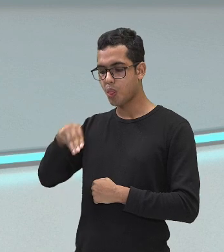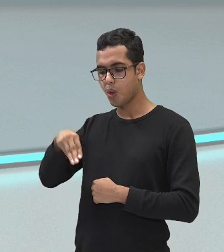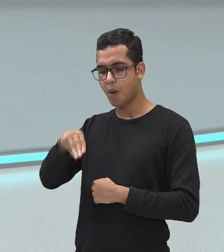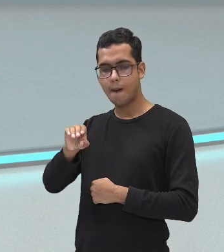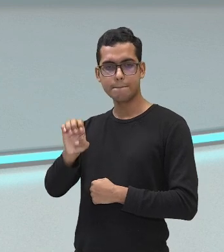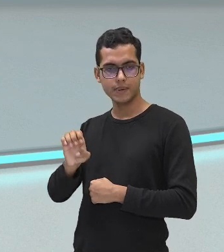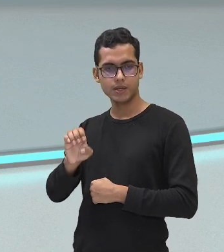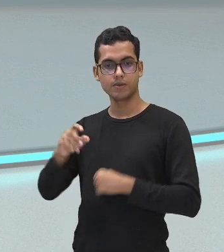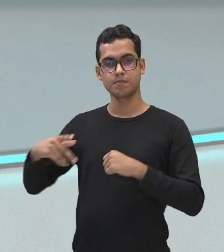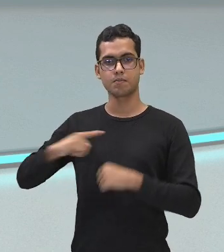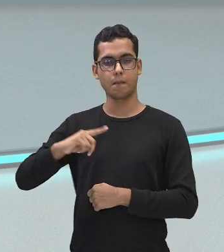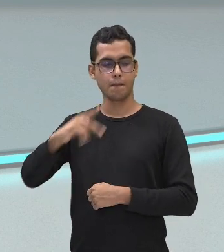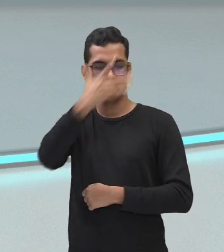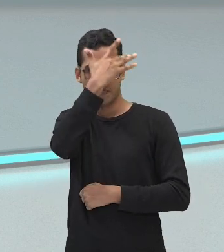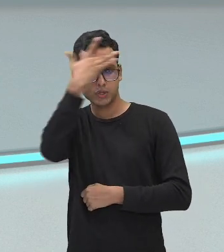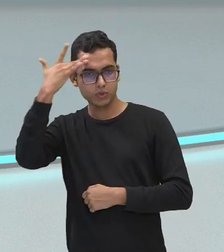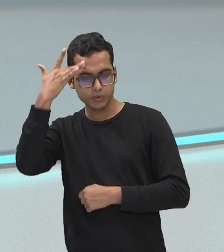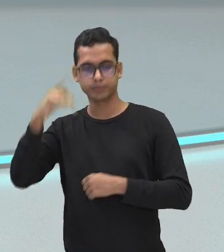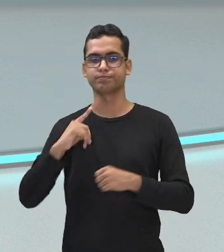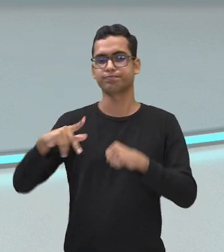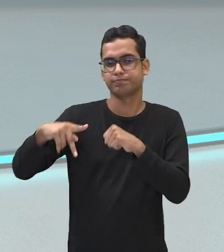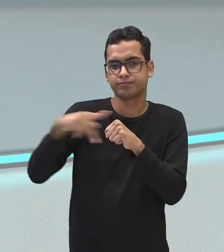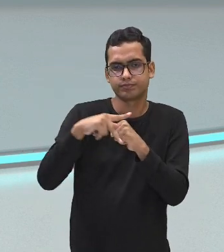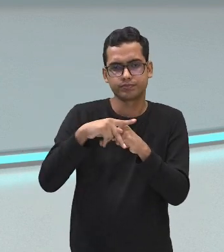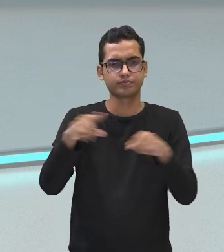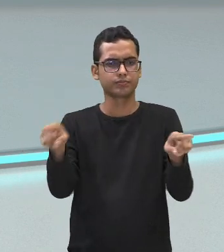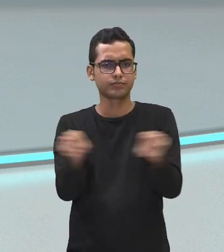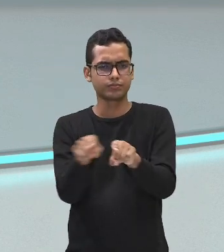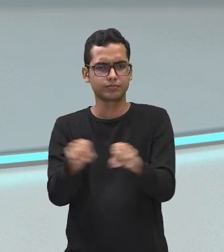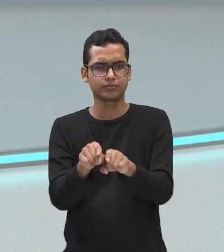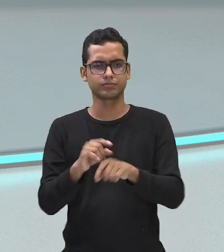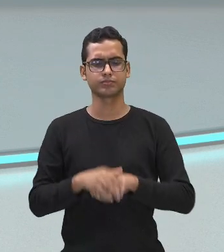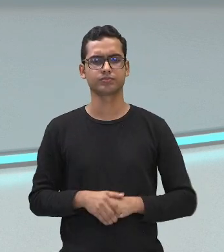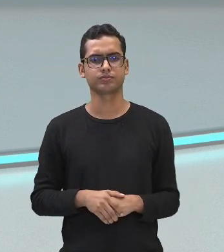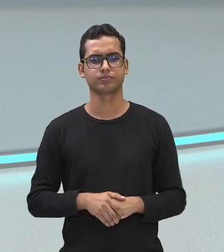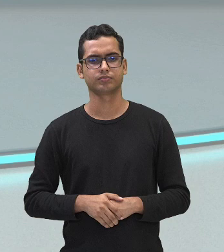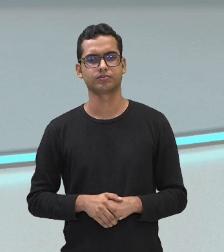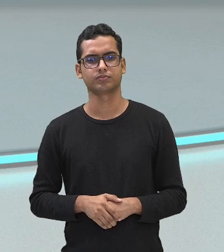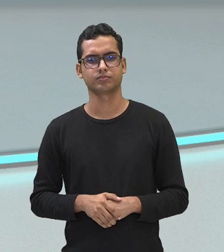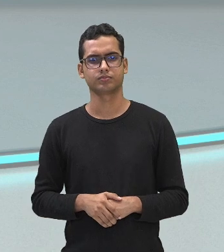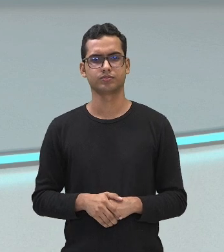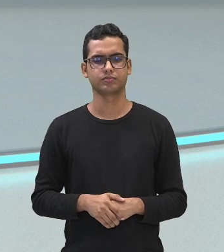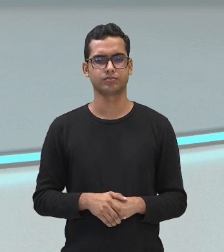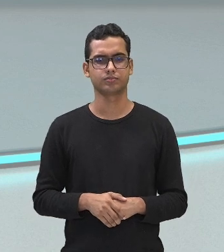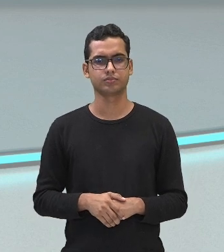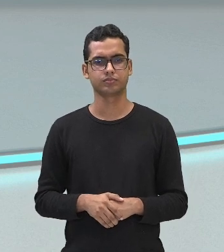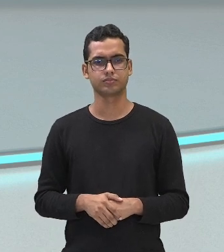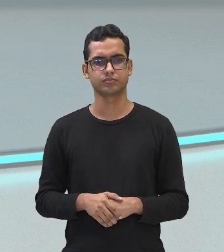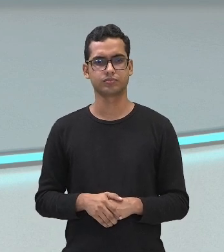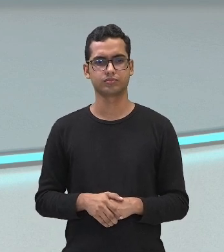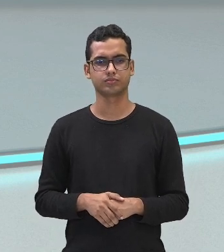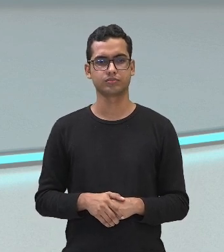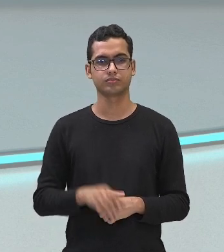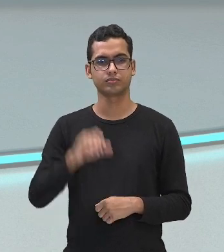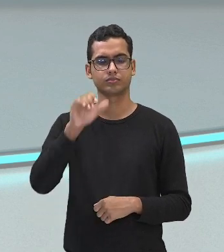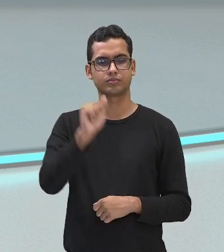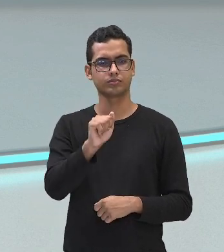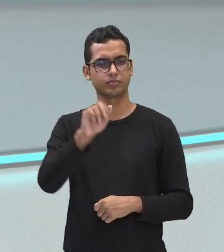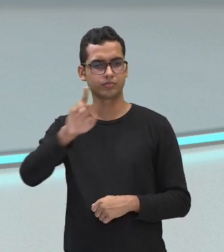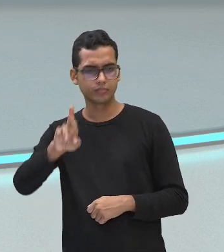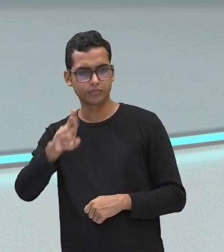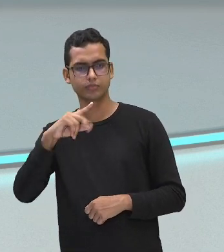de primeira conjugação, nossas terminações são o, as, a, amos, as, am. Né? Para